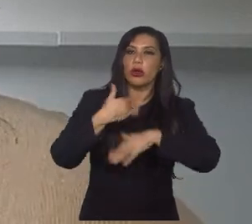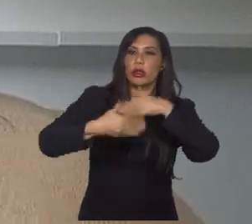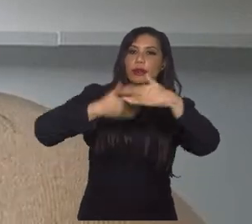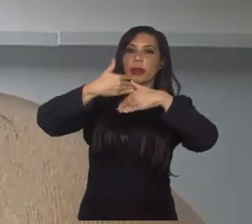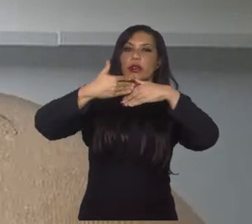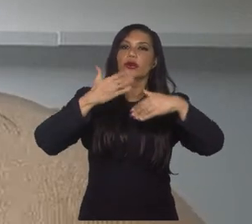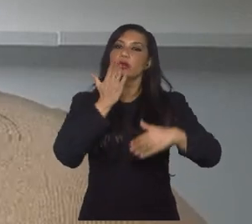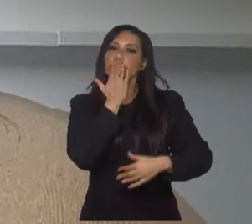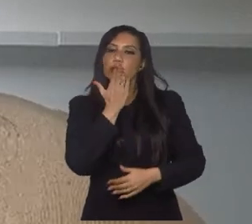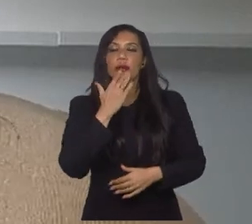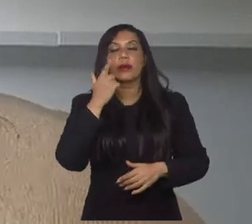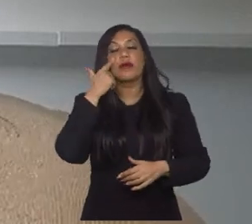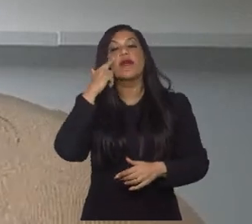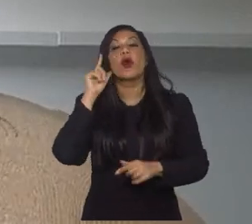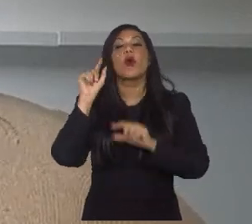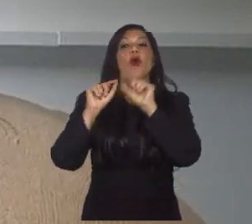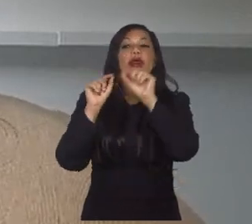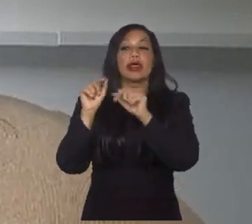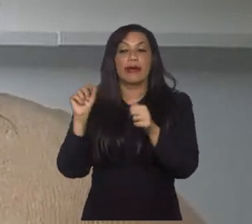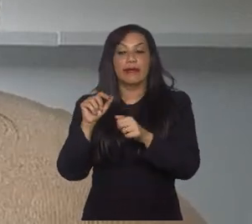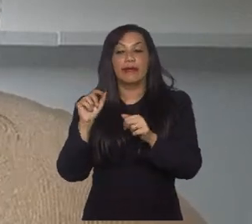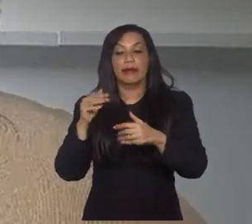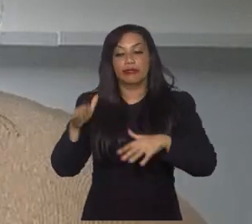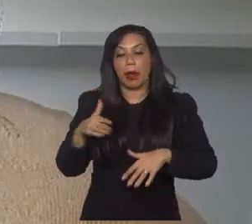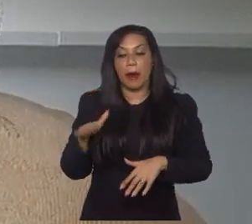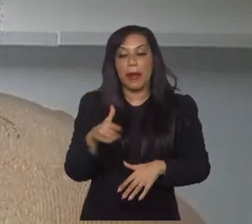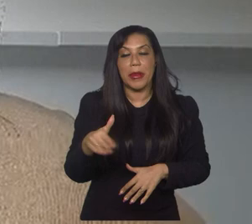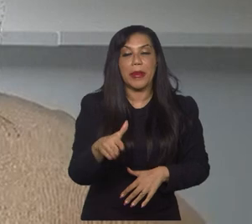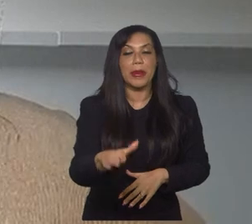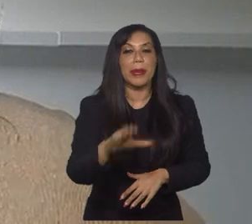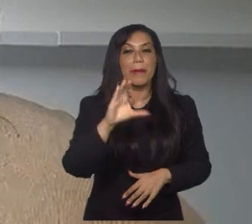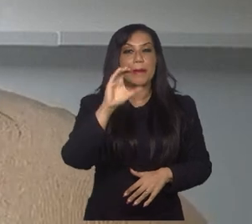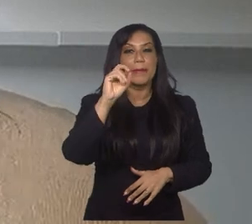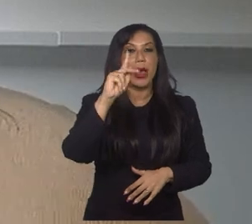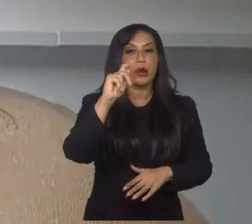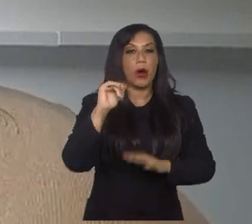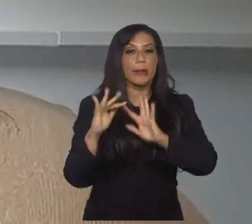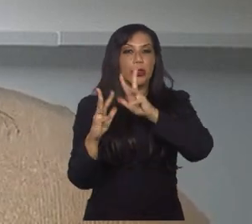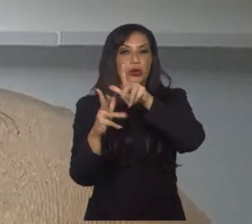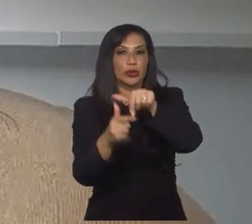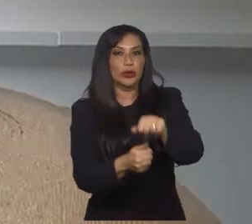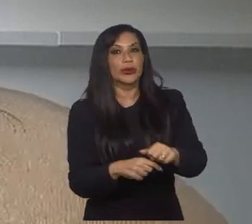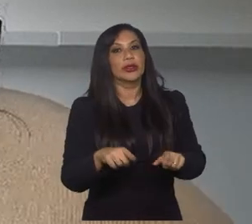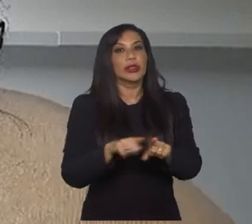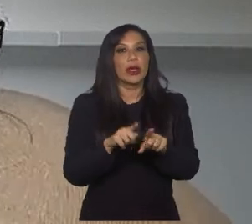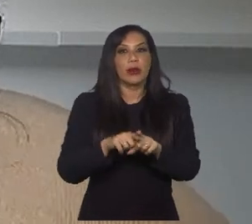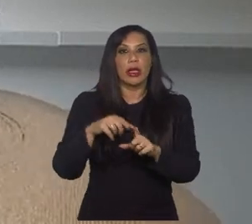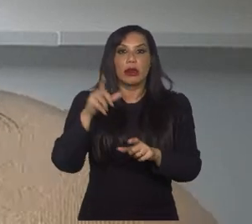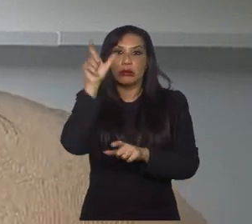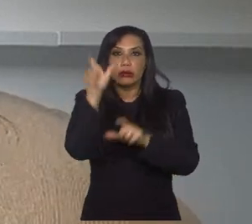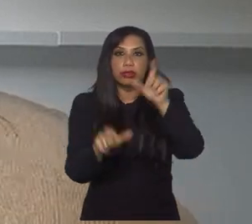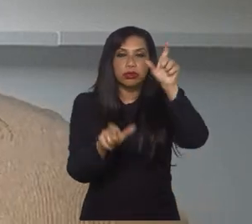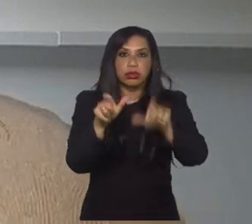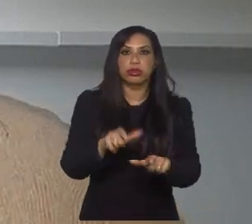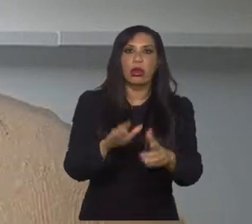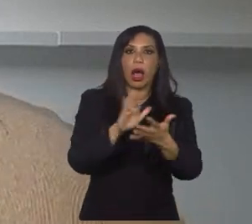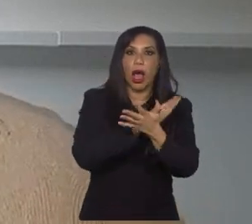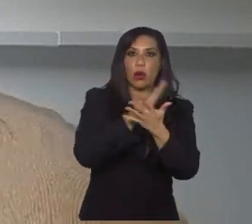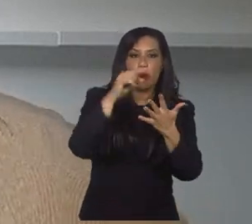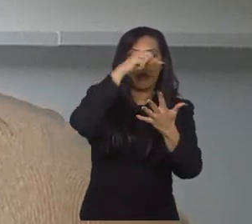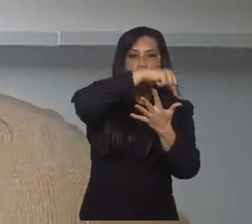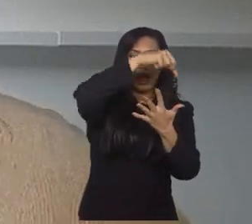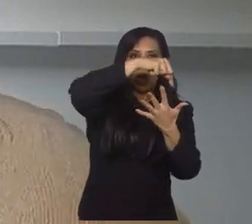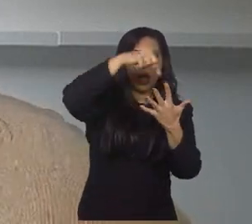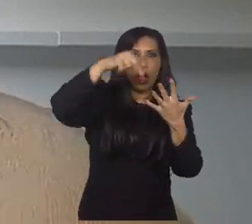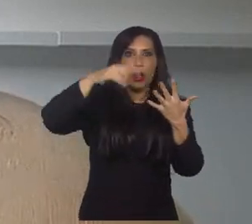equipe. Vamos ver o que, é que elas vão conseguir produzir aí nesta Copa do Mundo. Tem nomes interessantes, como a Yasmin Urabeta, que joga no